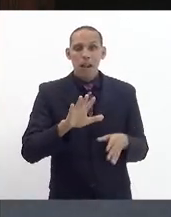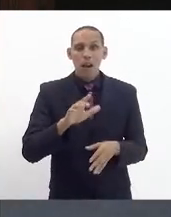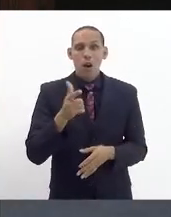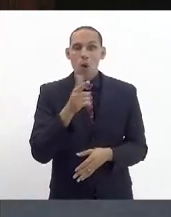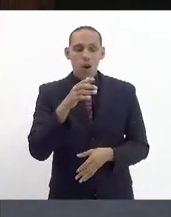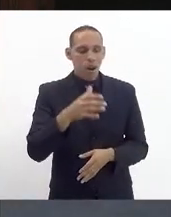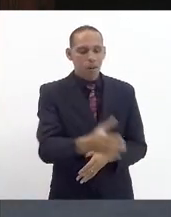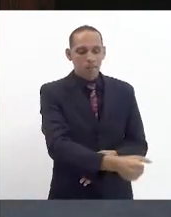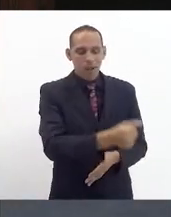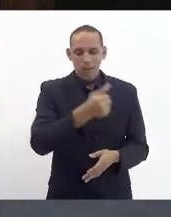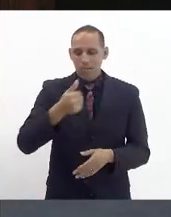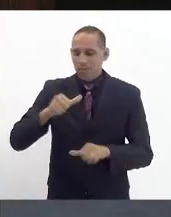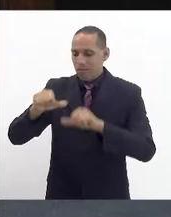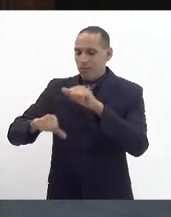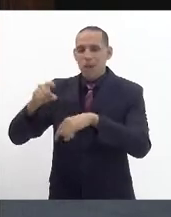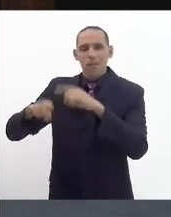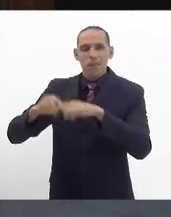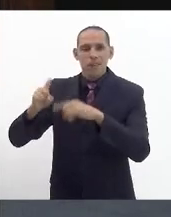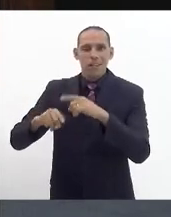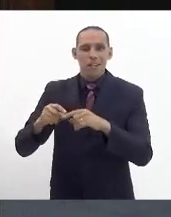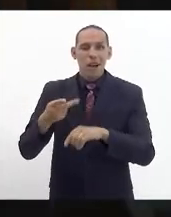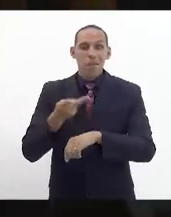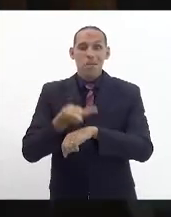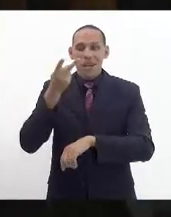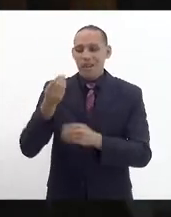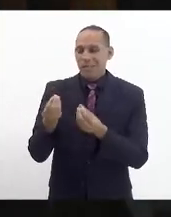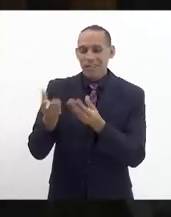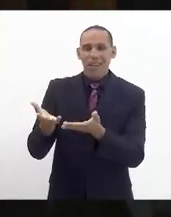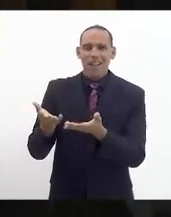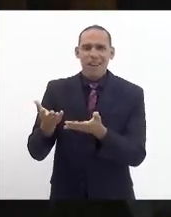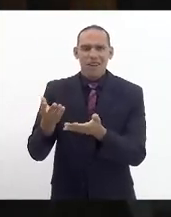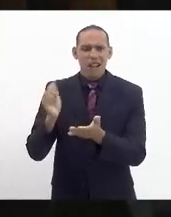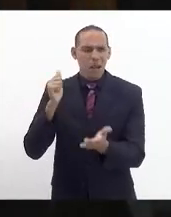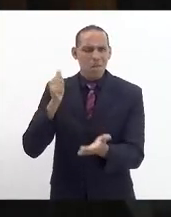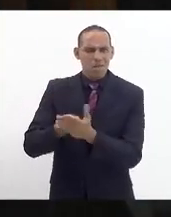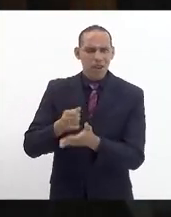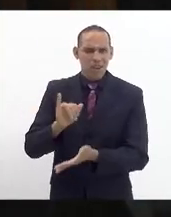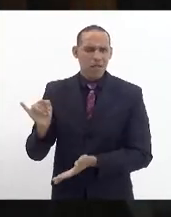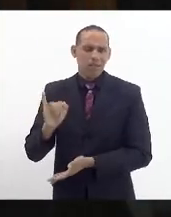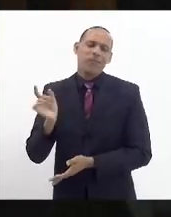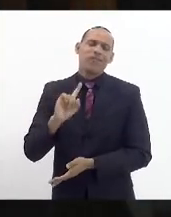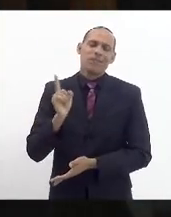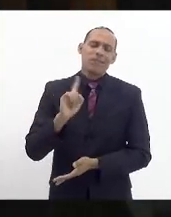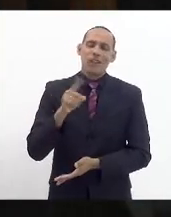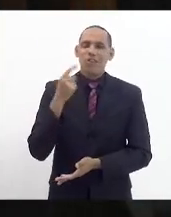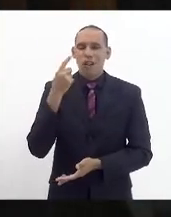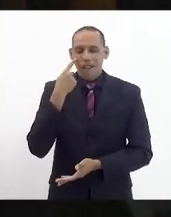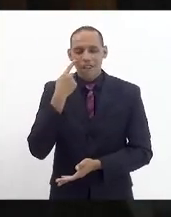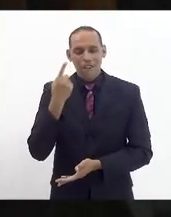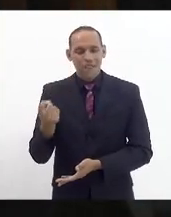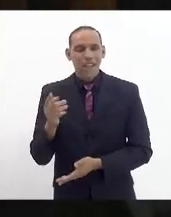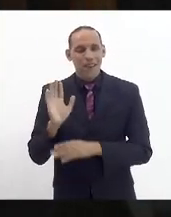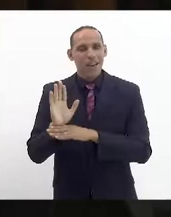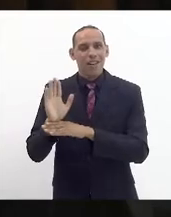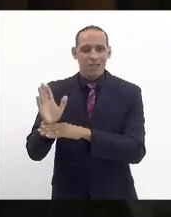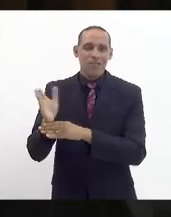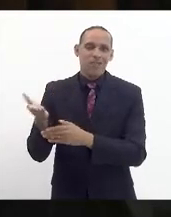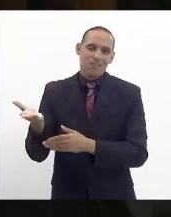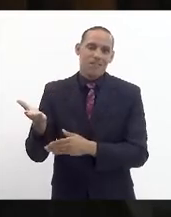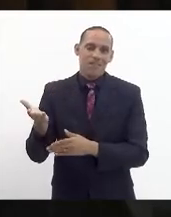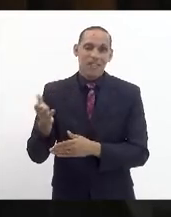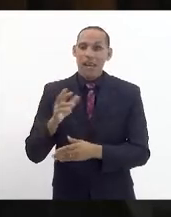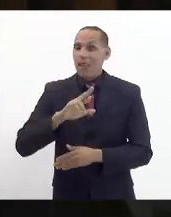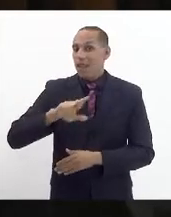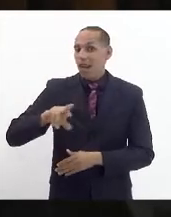prêmio e não pagar um imposto. Então, a gente também olha por esse lado e olhamos para o lado, não é o foco do